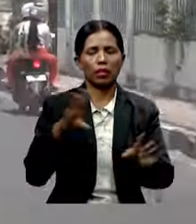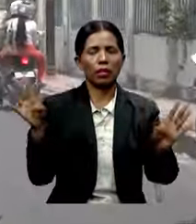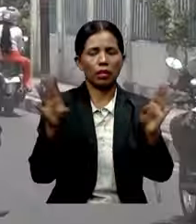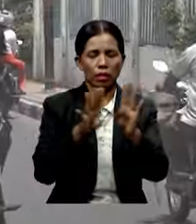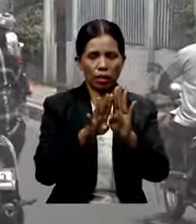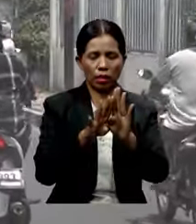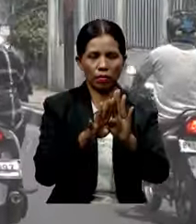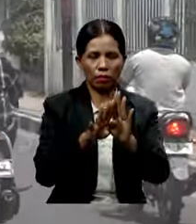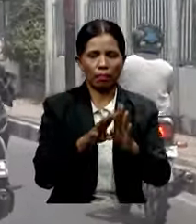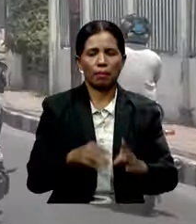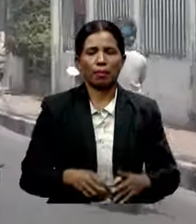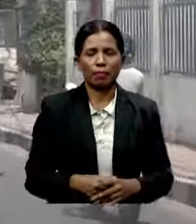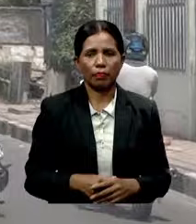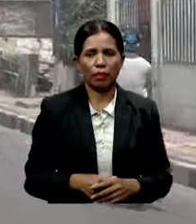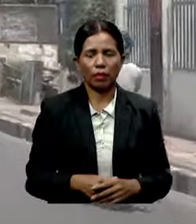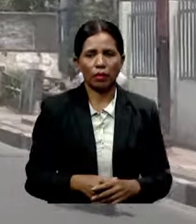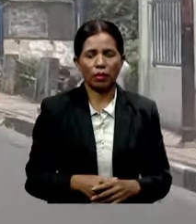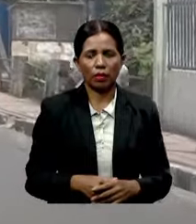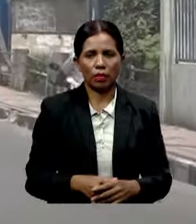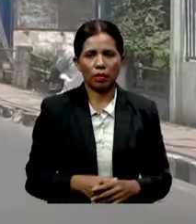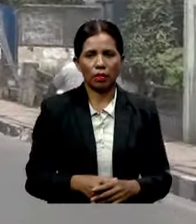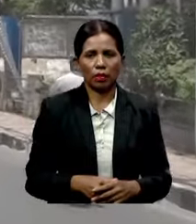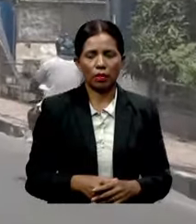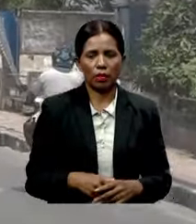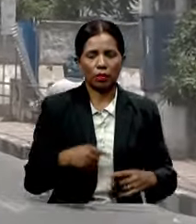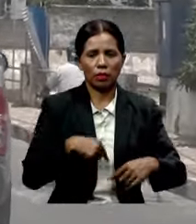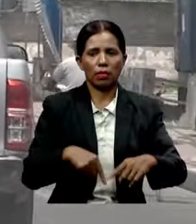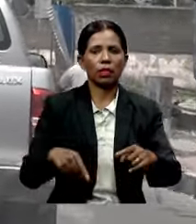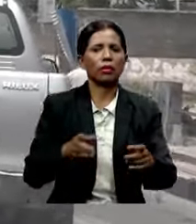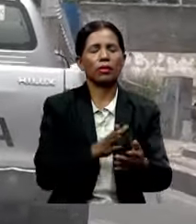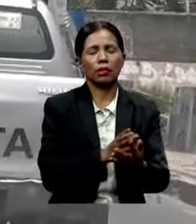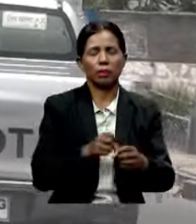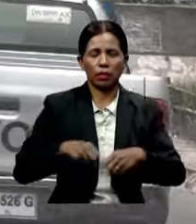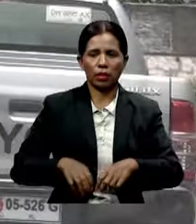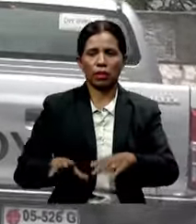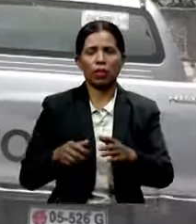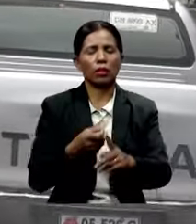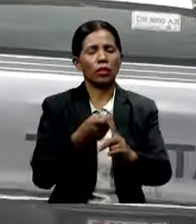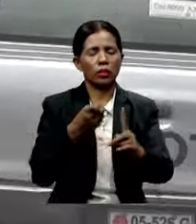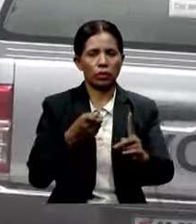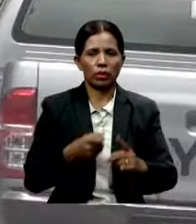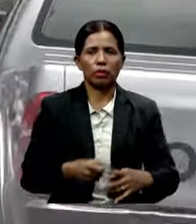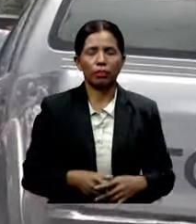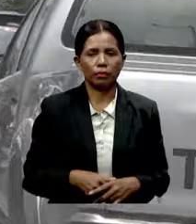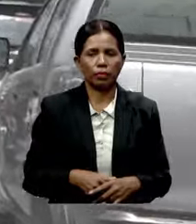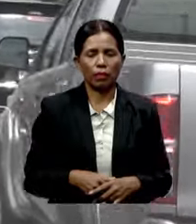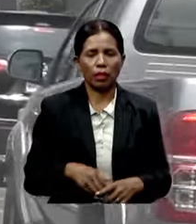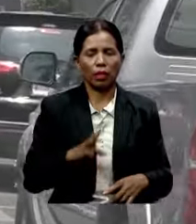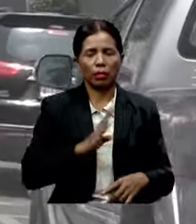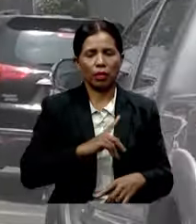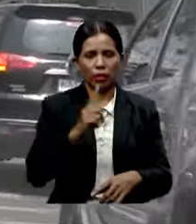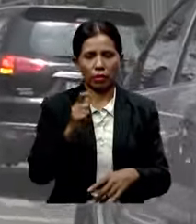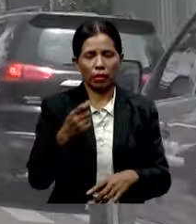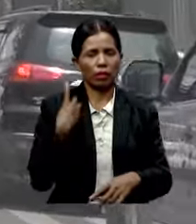se tum hotuba iha tasinba. I mos osi parte bari pitenia mas ita